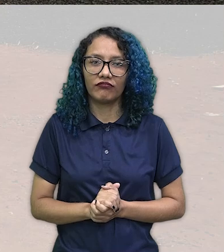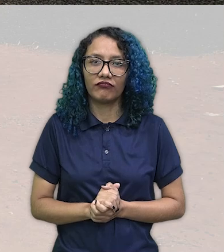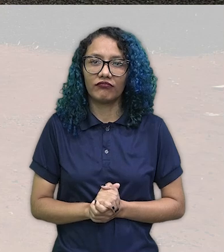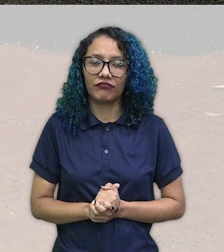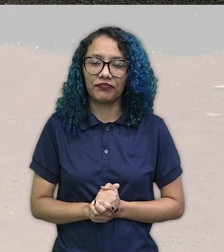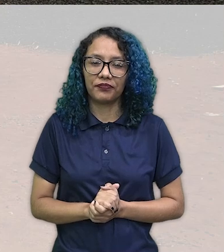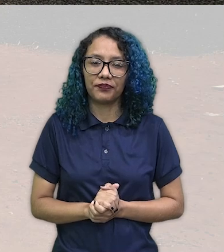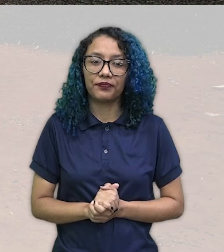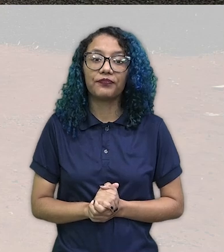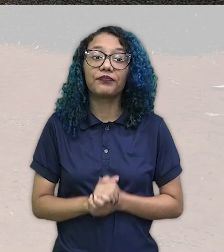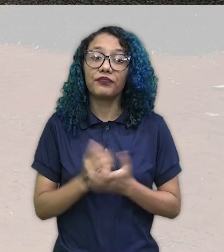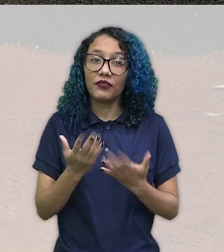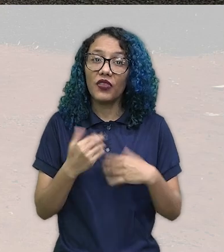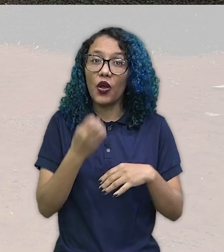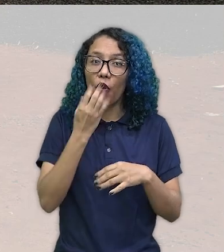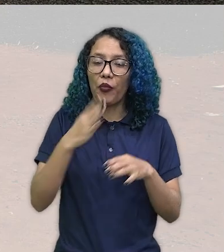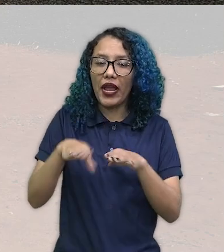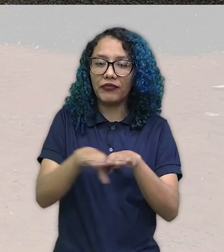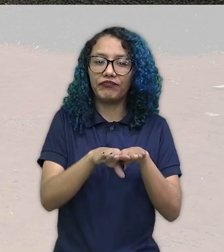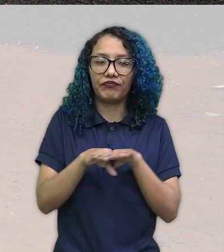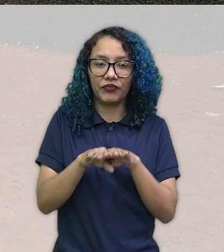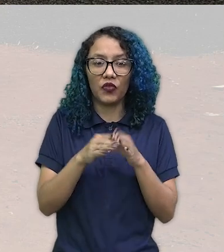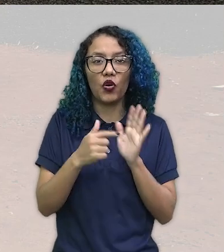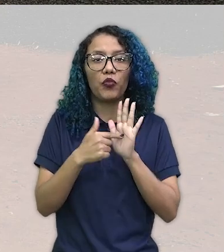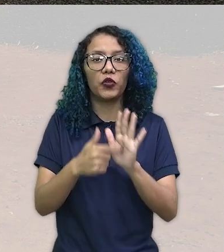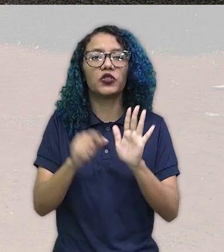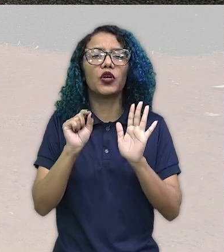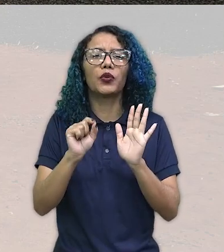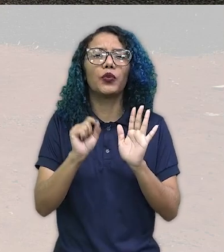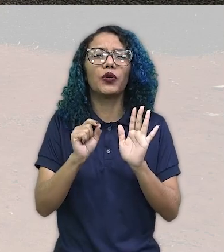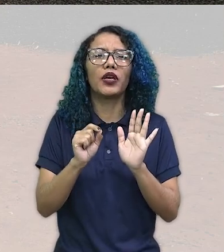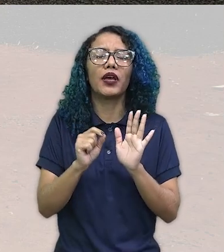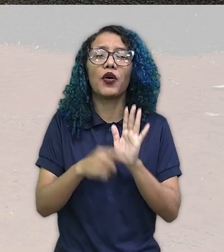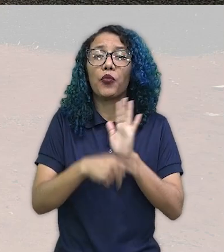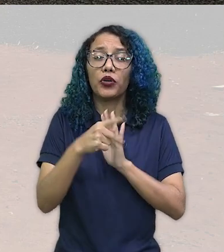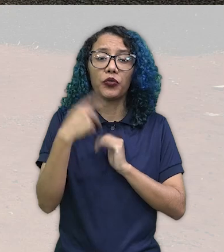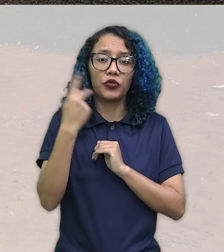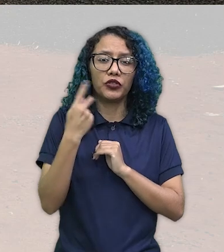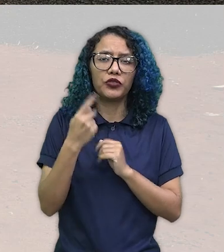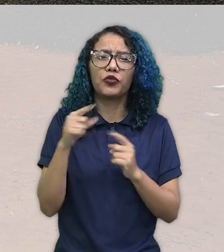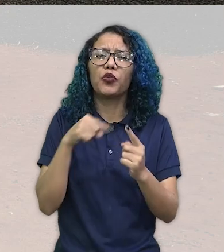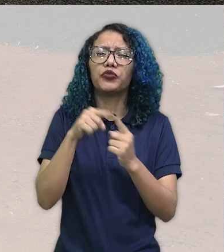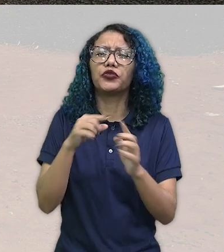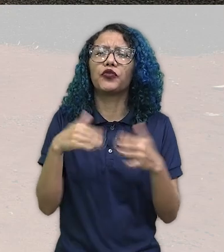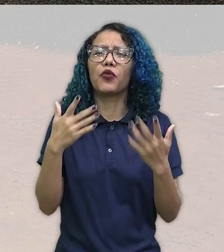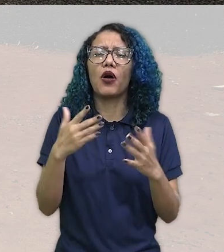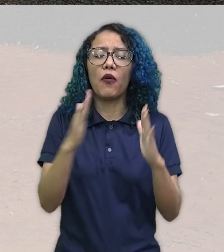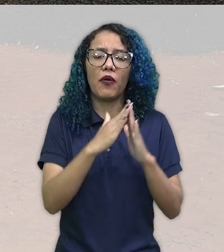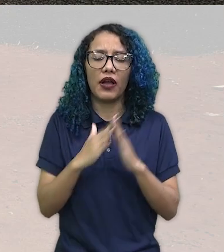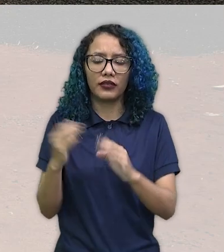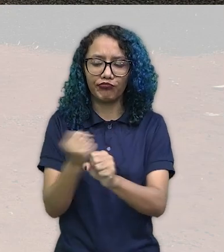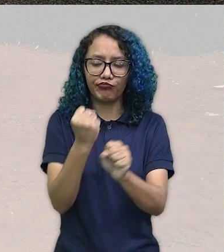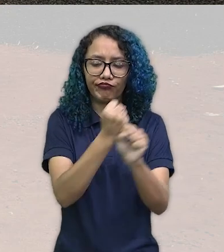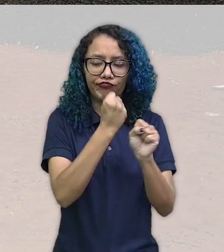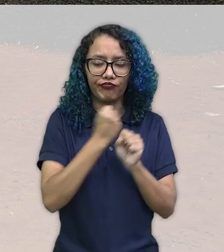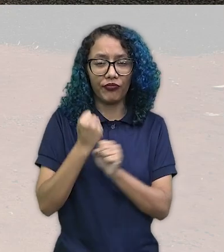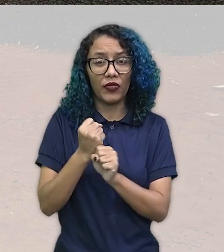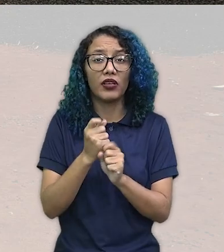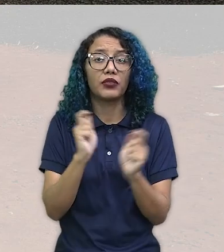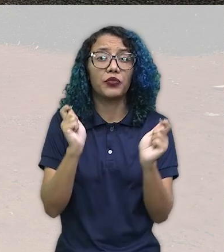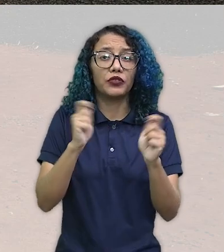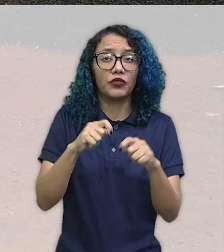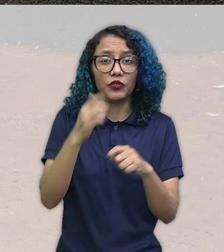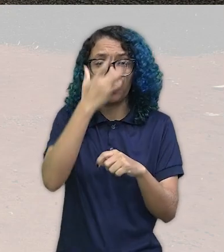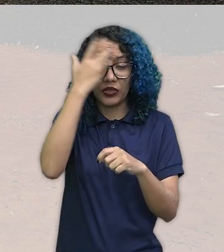comum. Aqui eu estou mostrando uma política habitacional. Qual é a ideia? Construir casas para que as pessoas possam